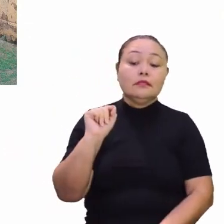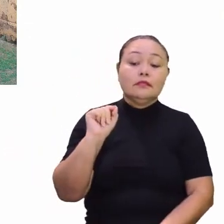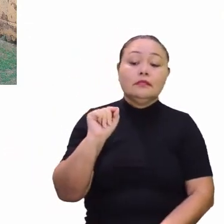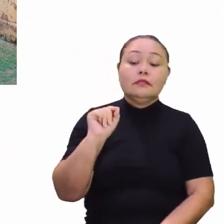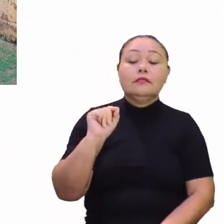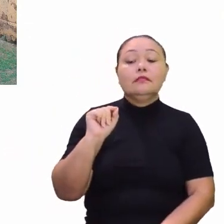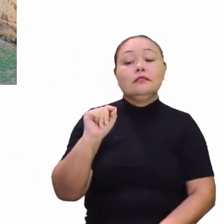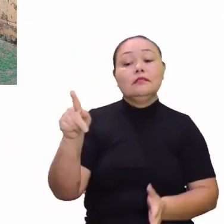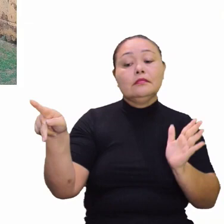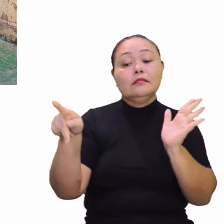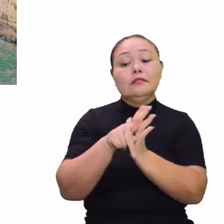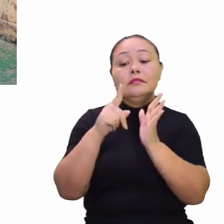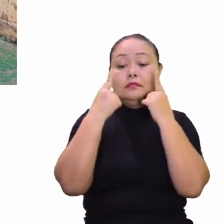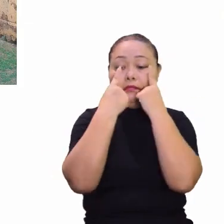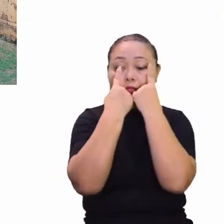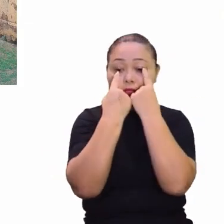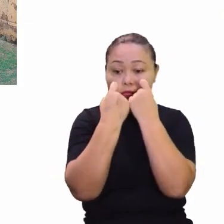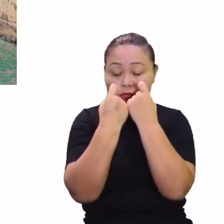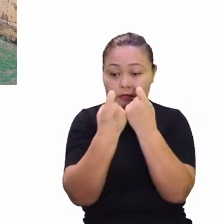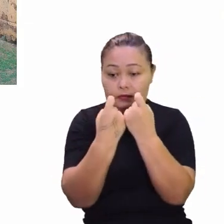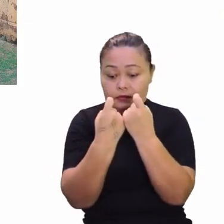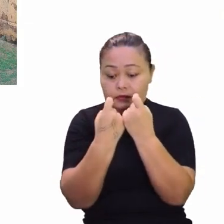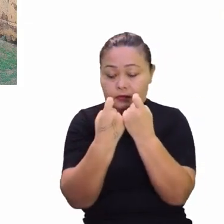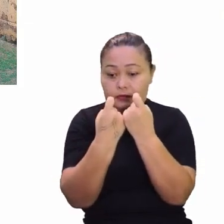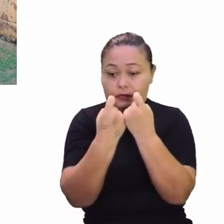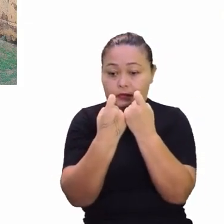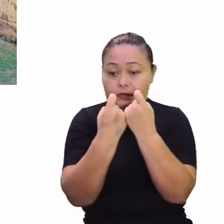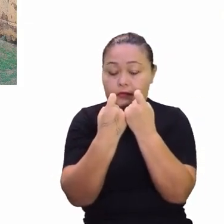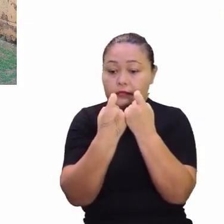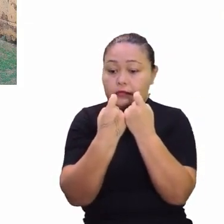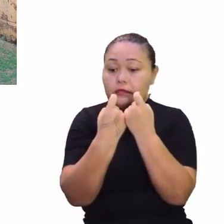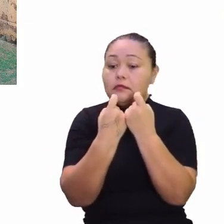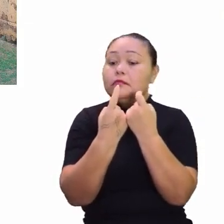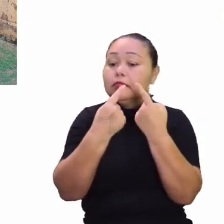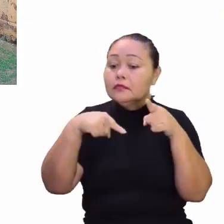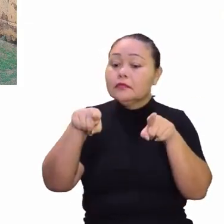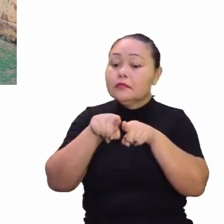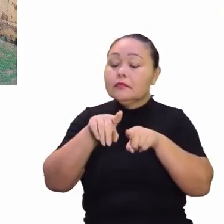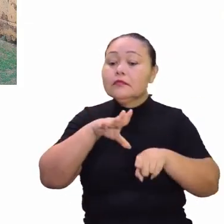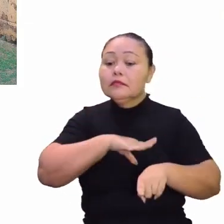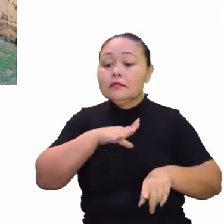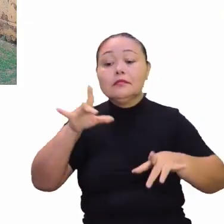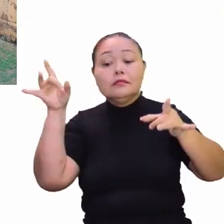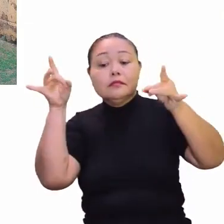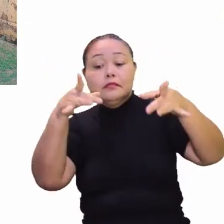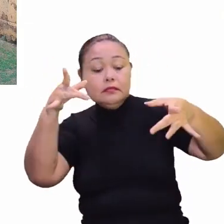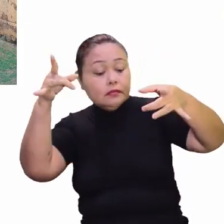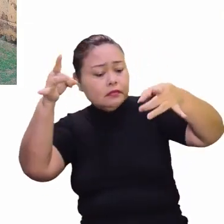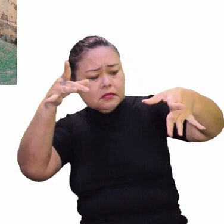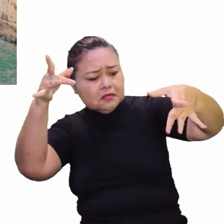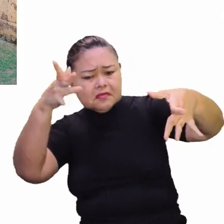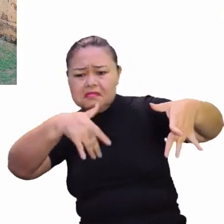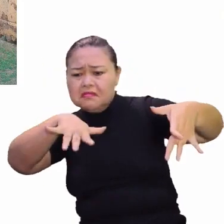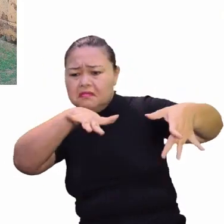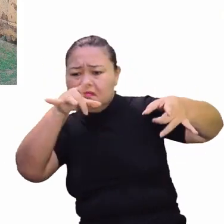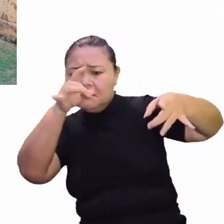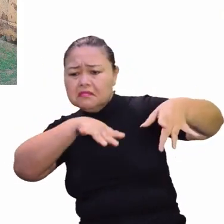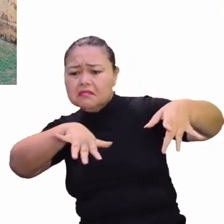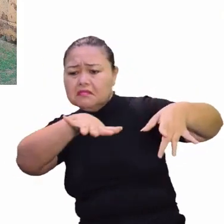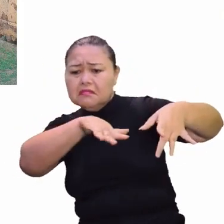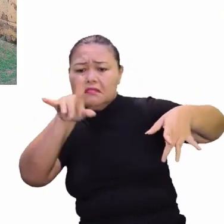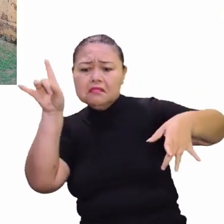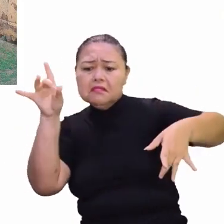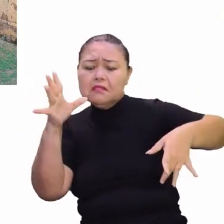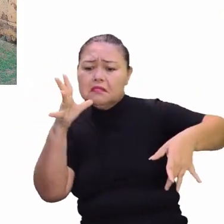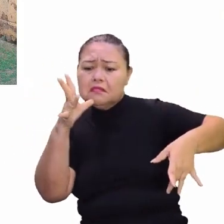próprio interesse pelo local, por parte também dos portugueses, abandona essa região. E olha só o tempo